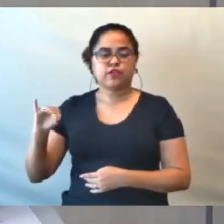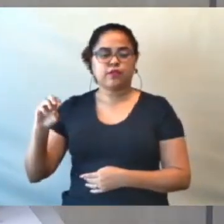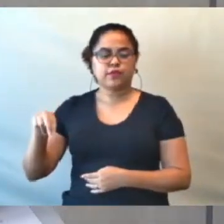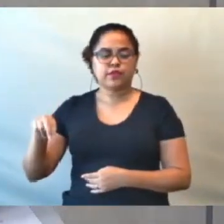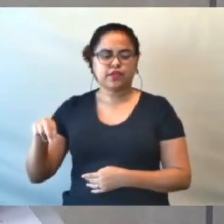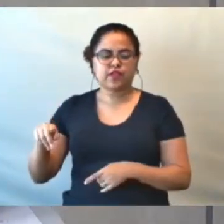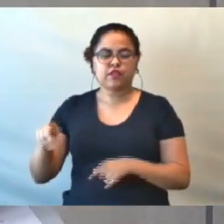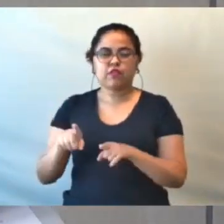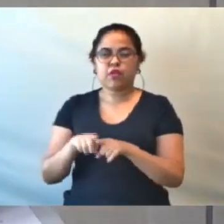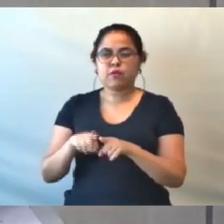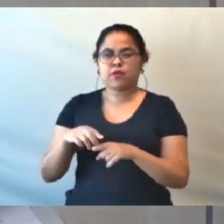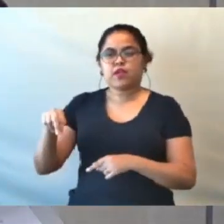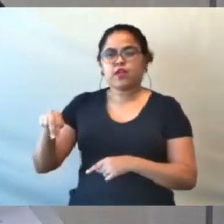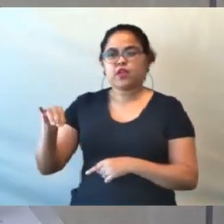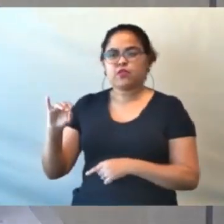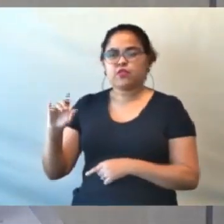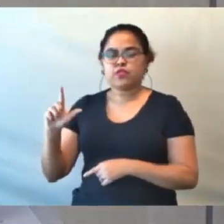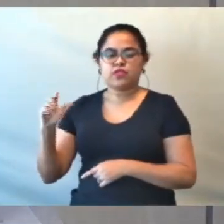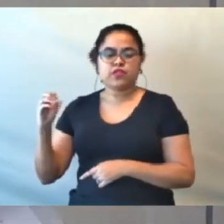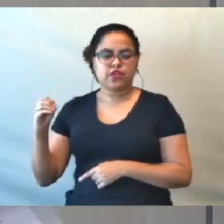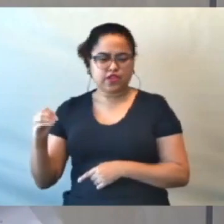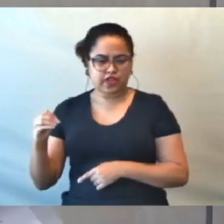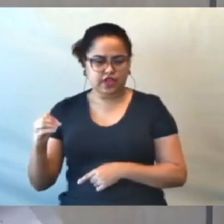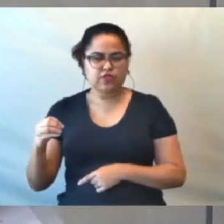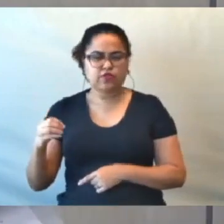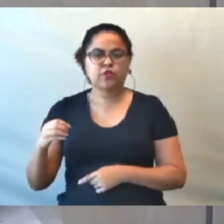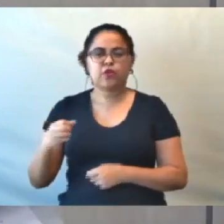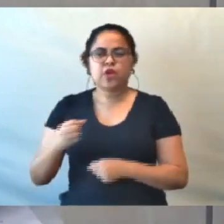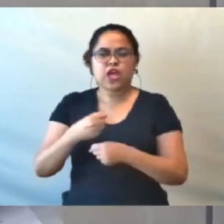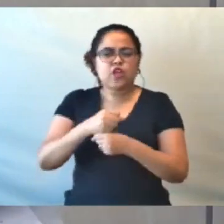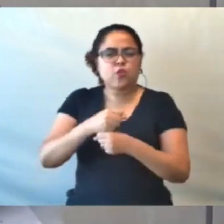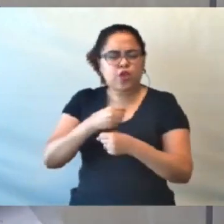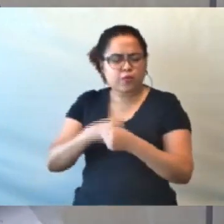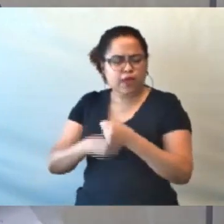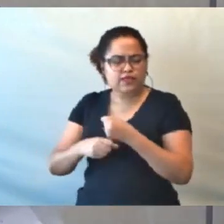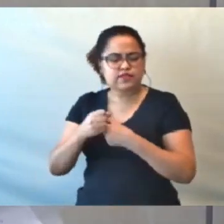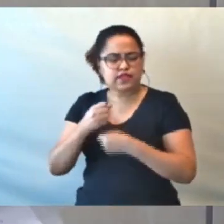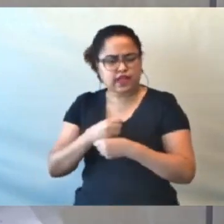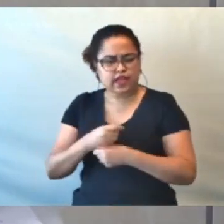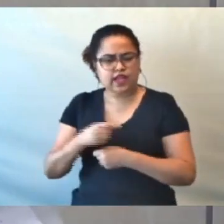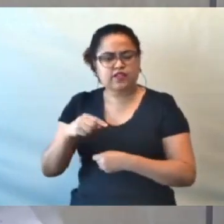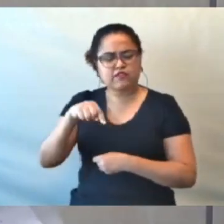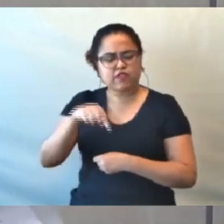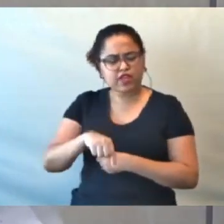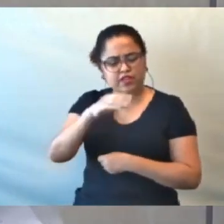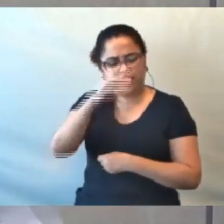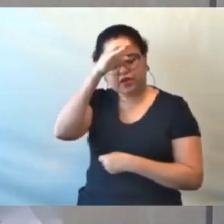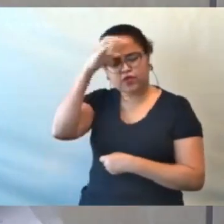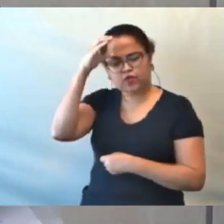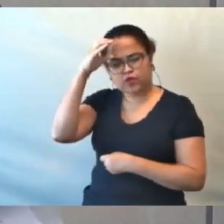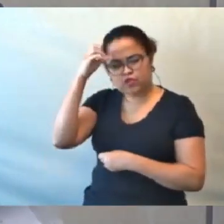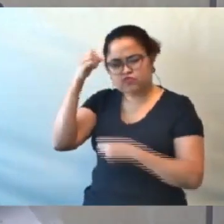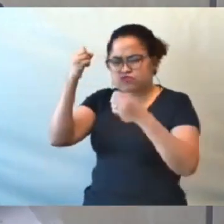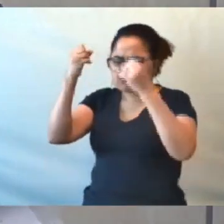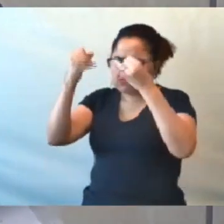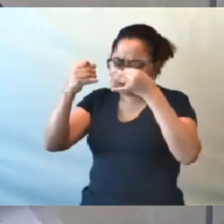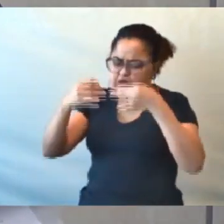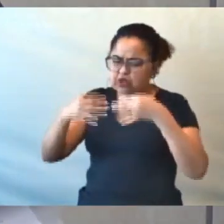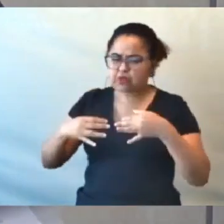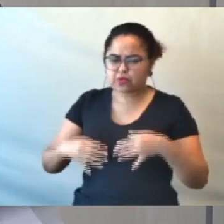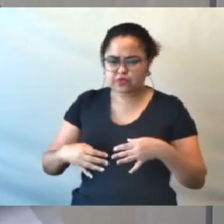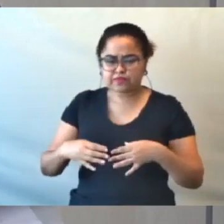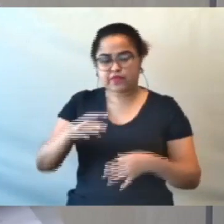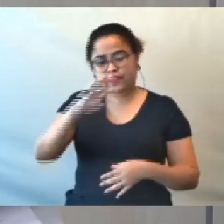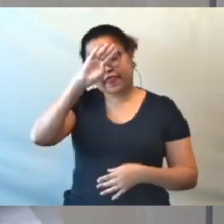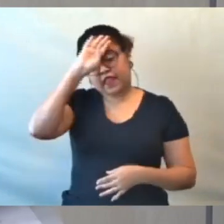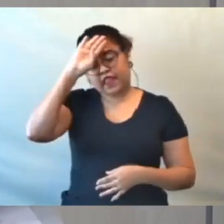também esteve conosco aqui, fez uma explanação muito importante sobre as questões da Lagoa da Pampulha. Professor Benjamin, o senhor